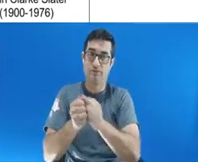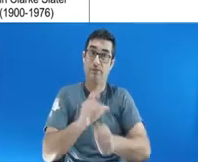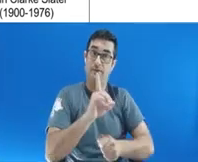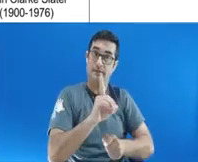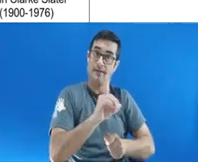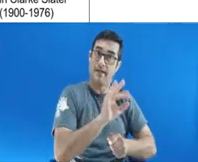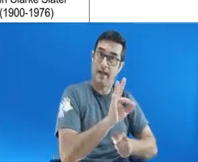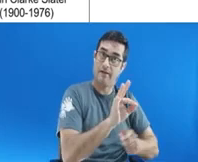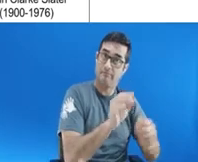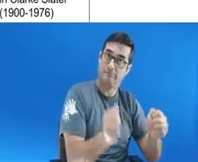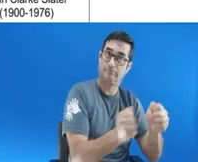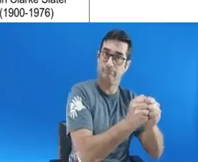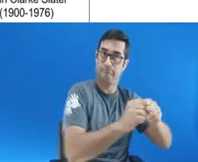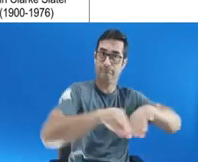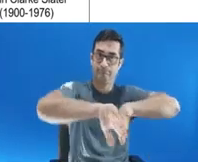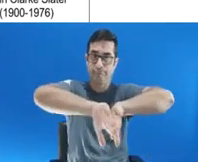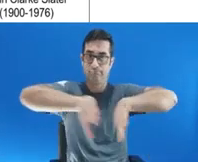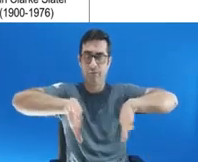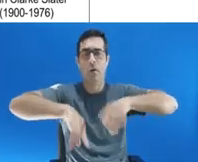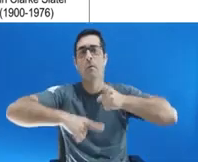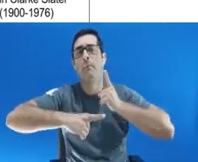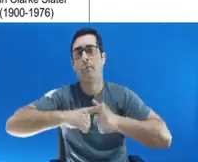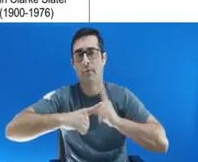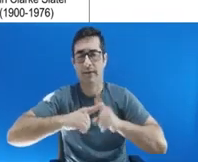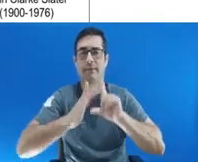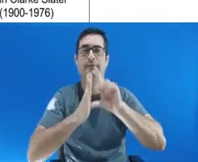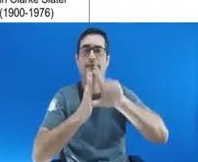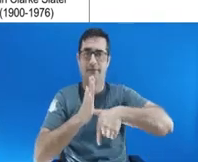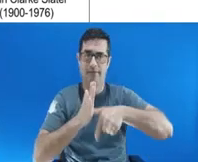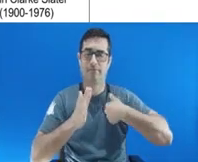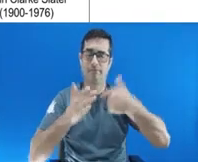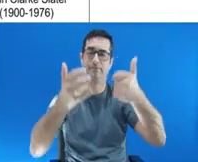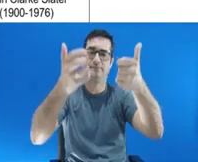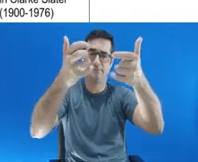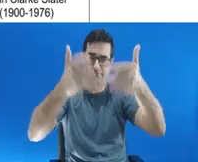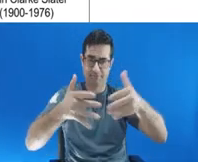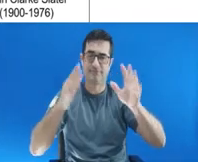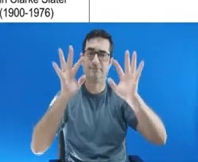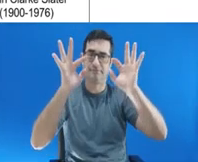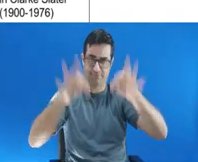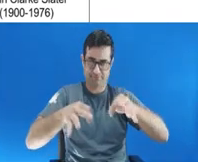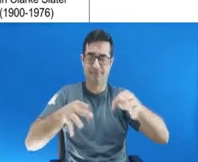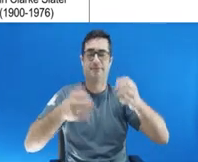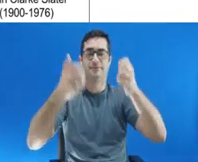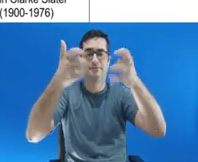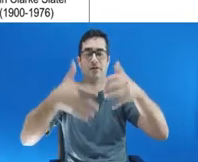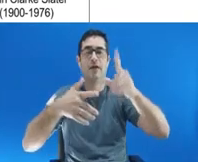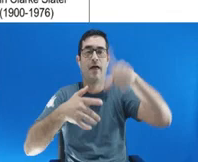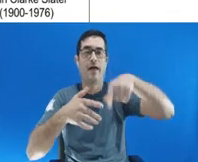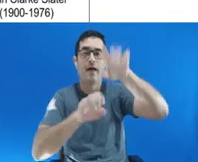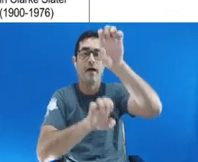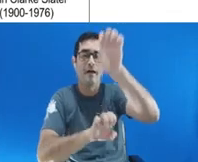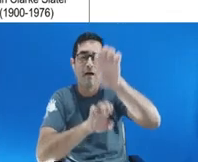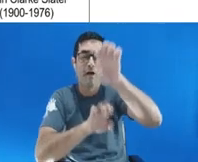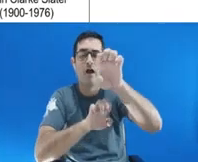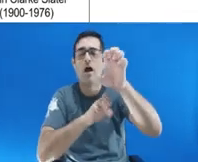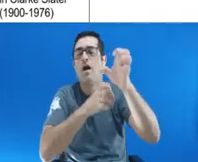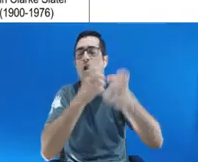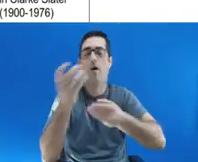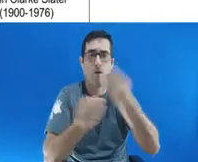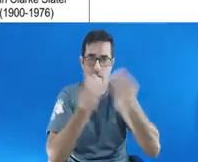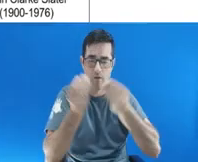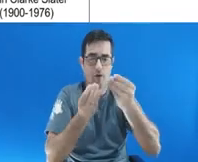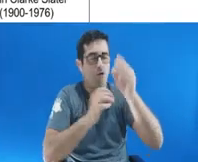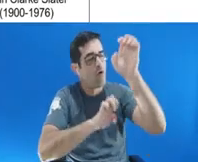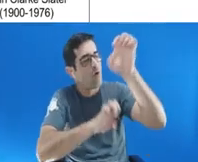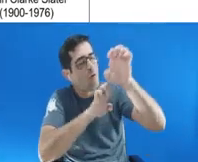quê? Depois a gente vai ver, no final da aula, sobre a blindagem desses elementos, né? desses subníveis.